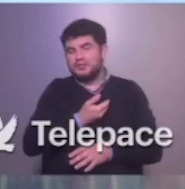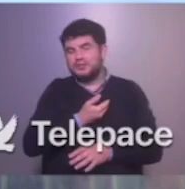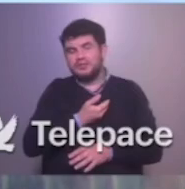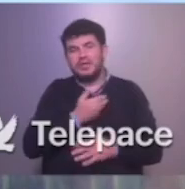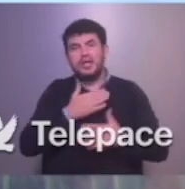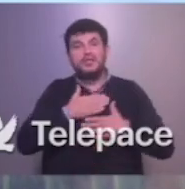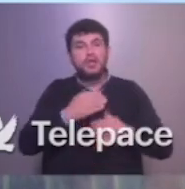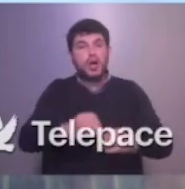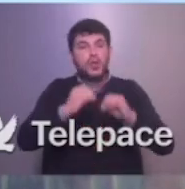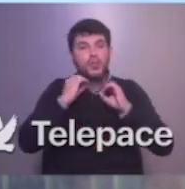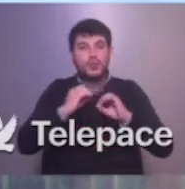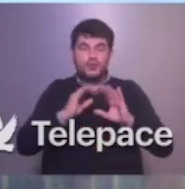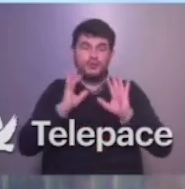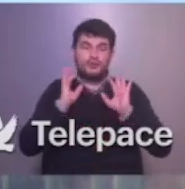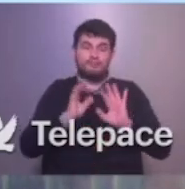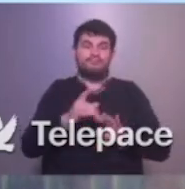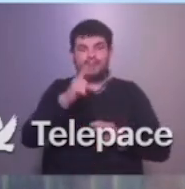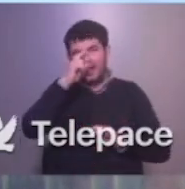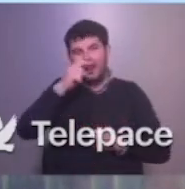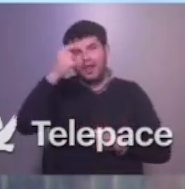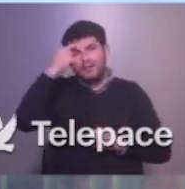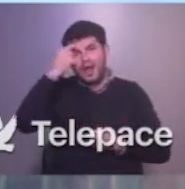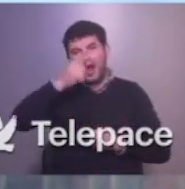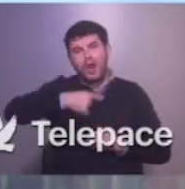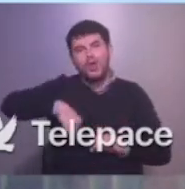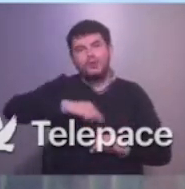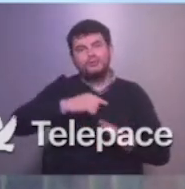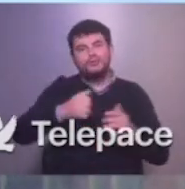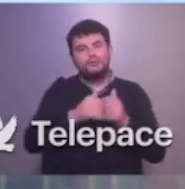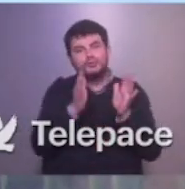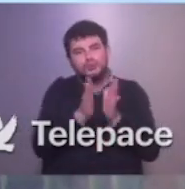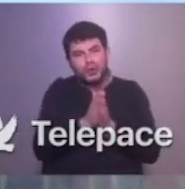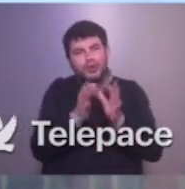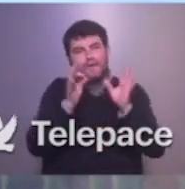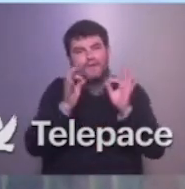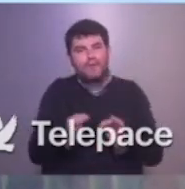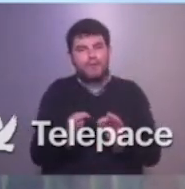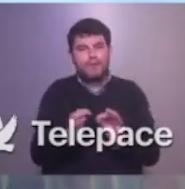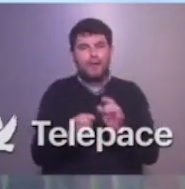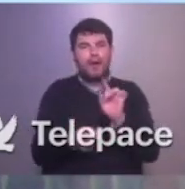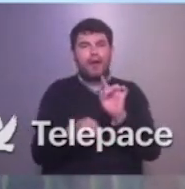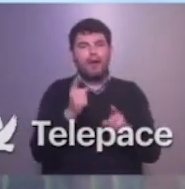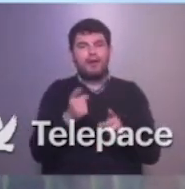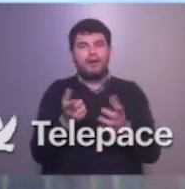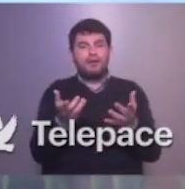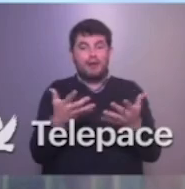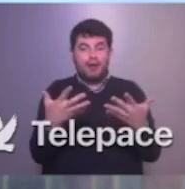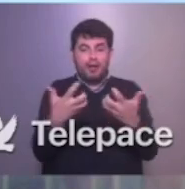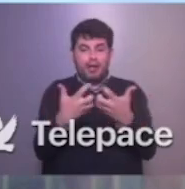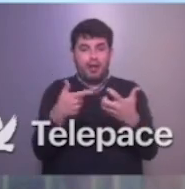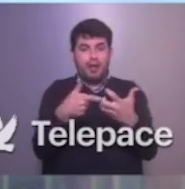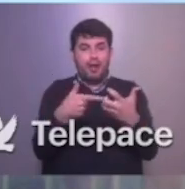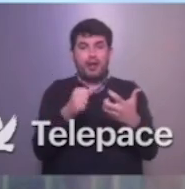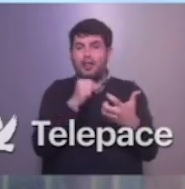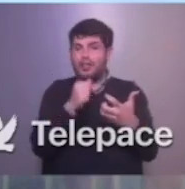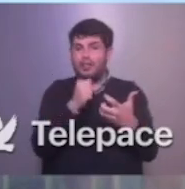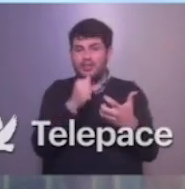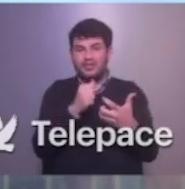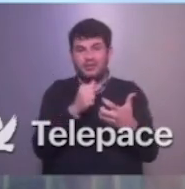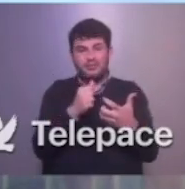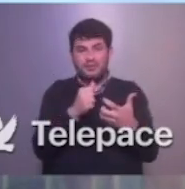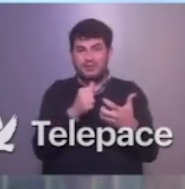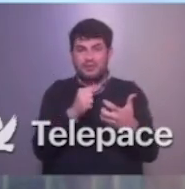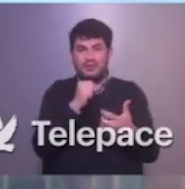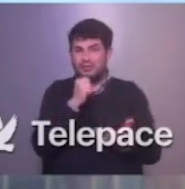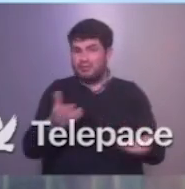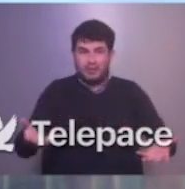cansa, não cessa de nos lembrar para todas, é que a guerra é sempre um